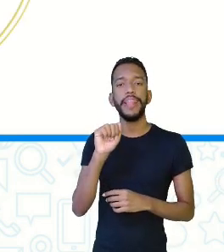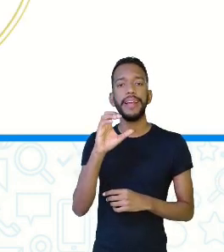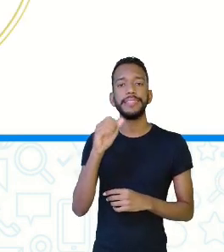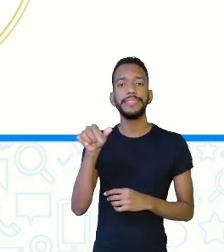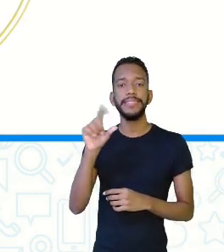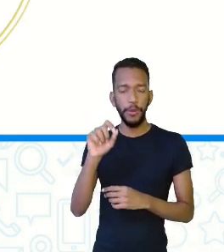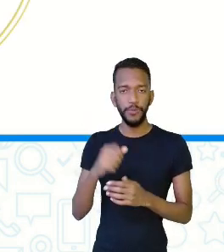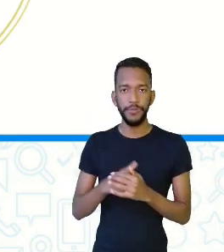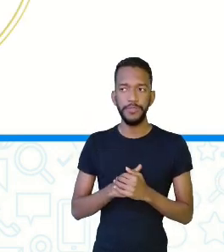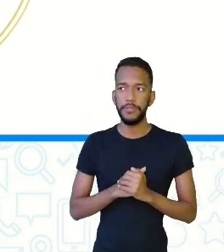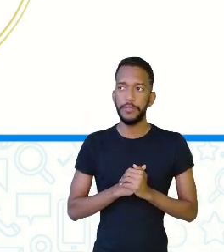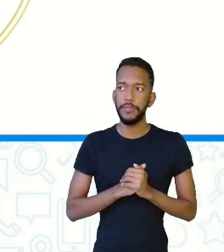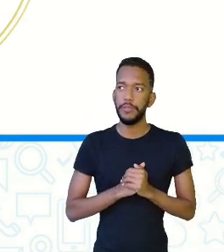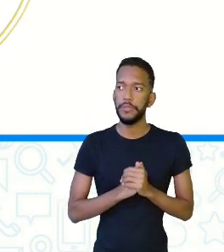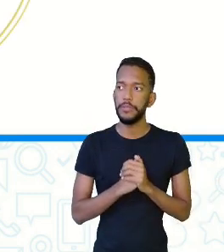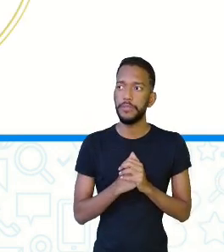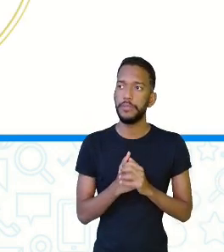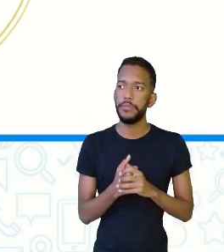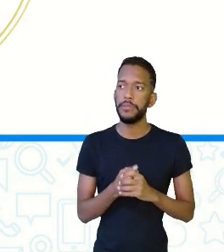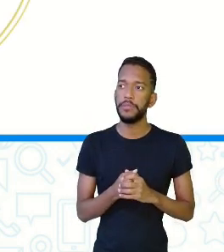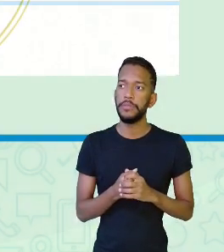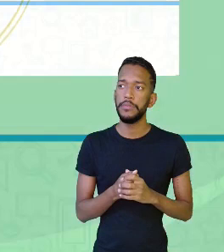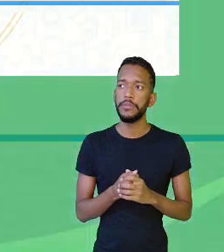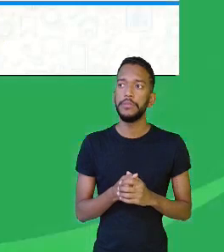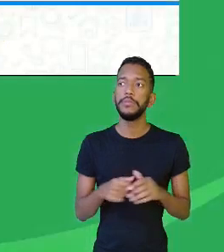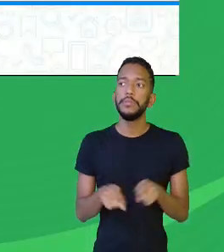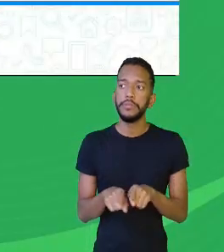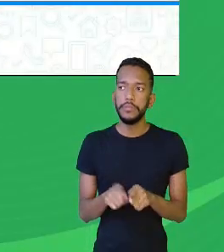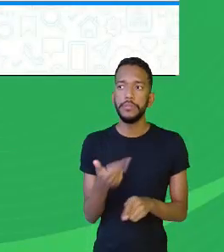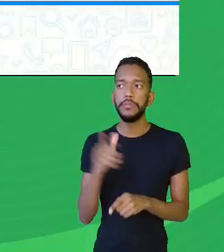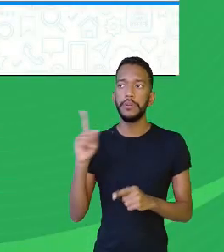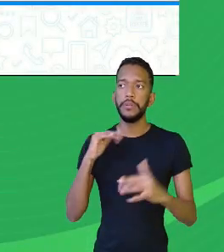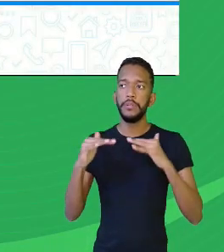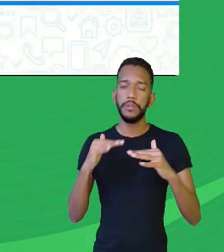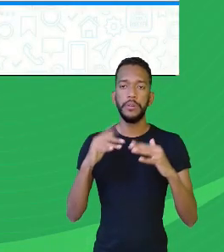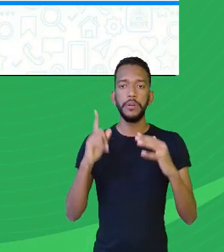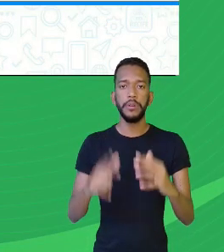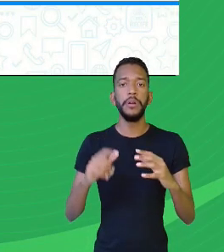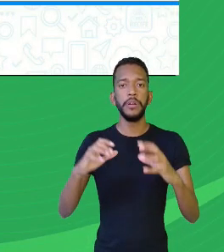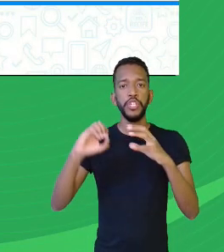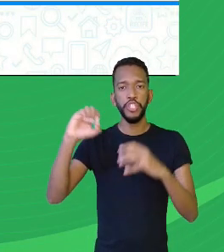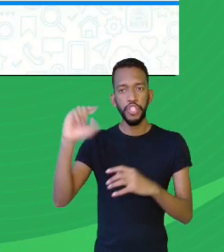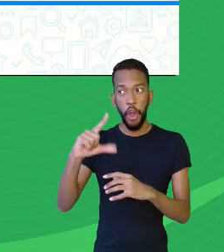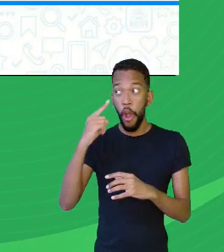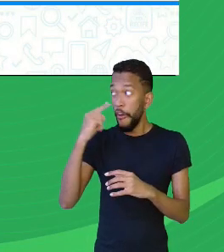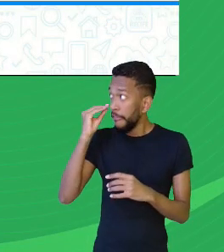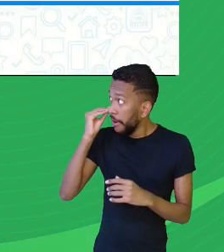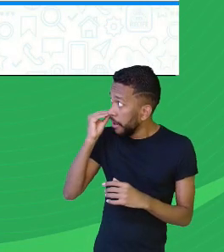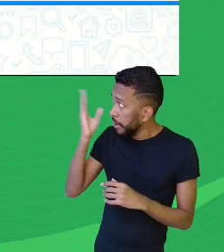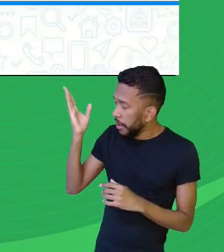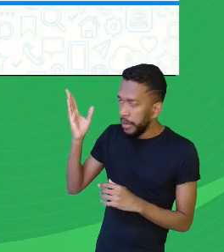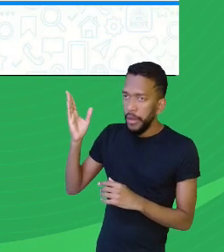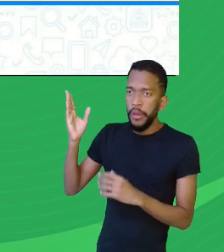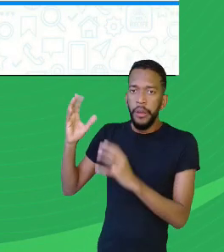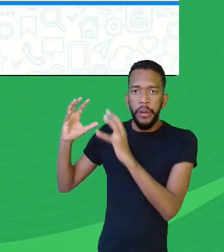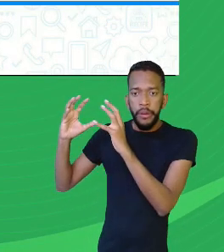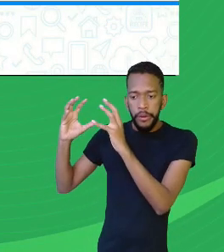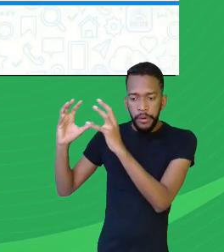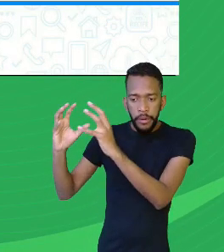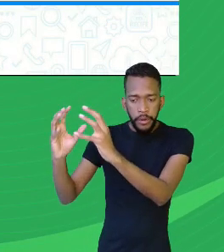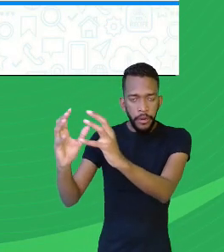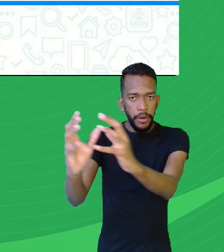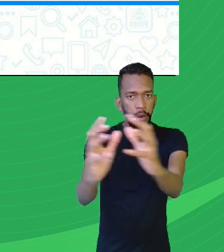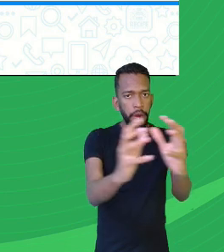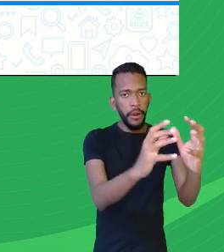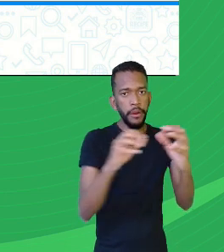E o outro movimento que a Terra faz, ela faz ao redor do Sol. Vocês estão vendo ali nesta tela a